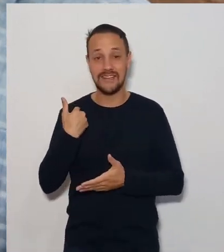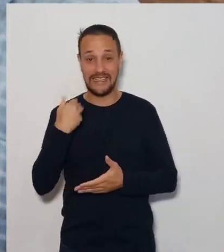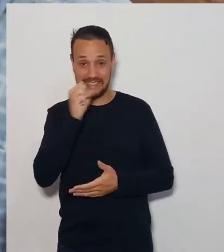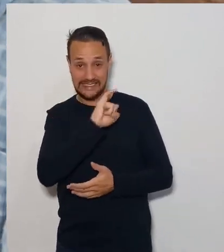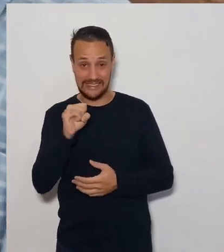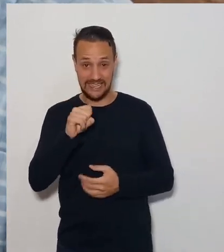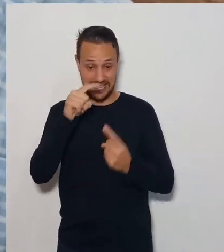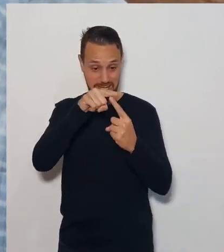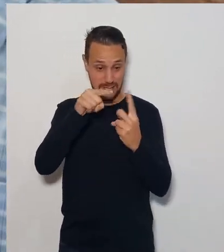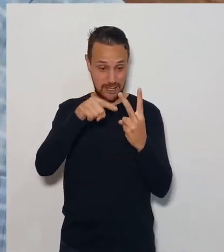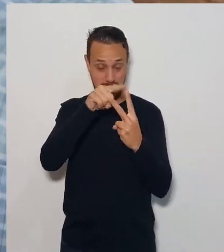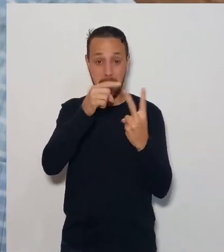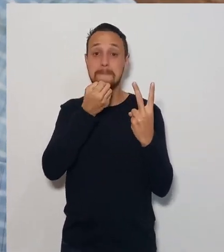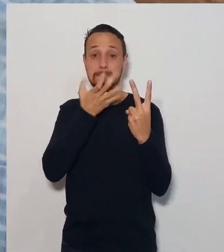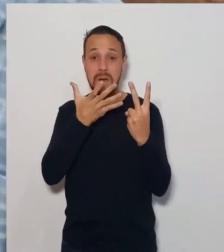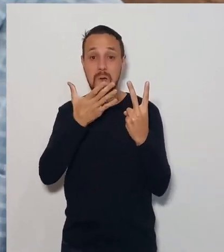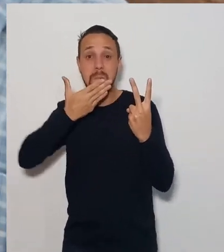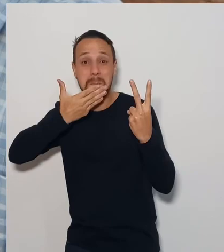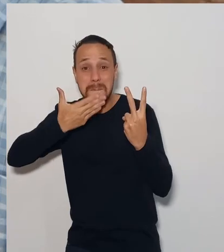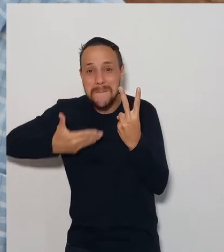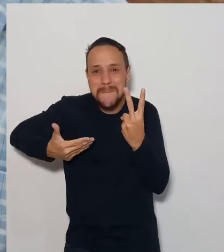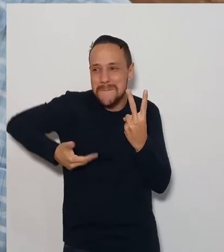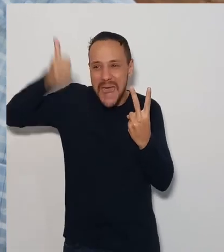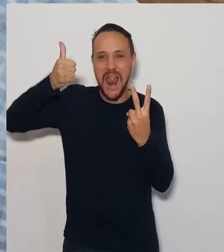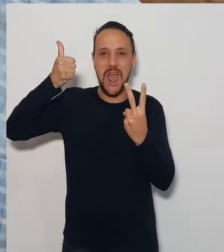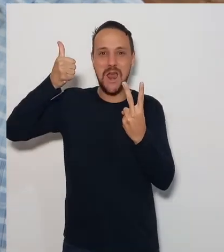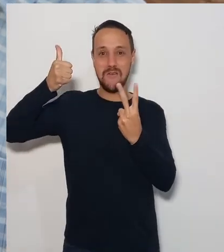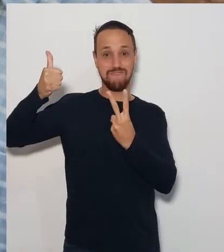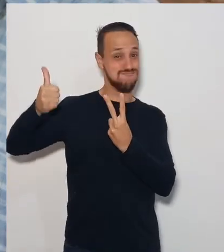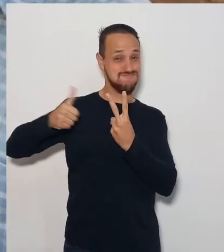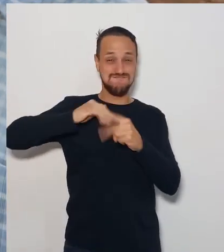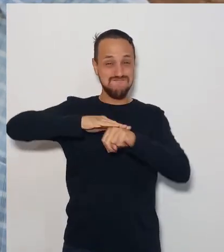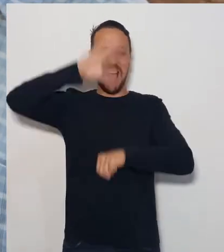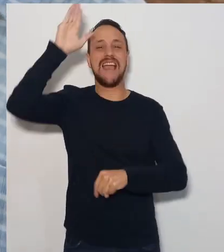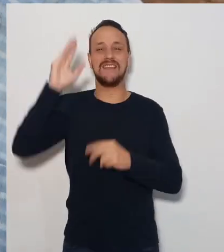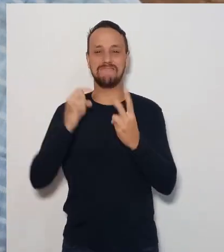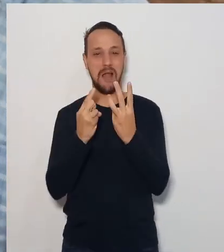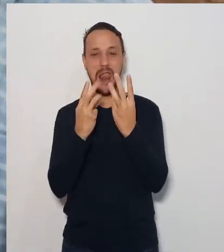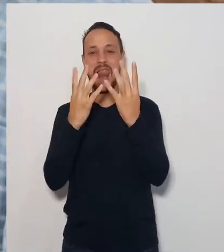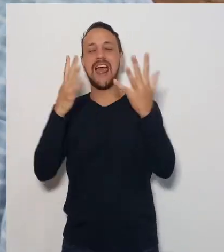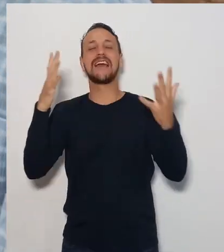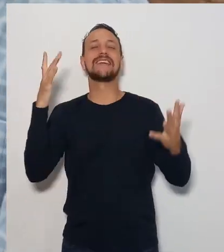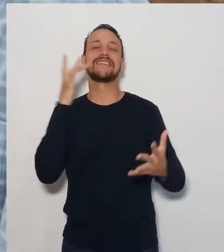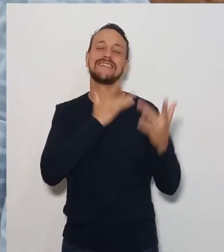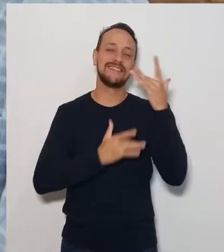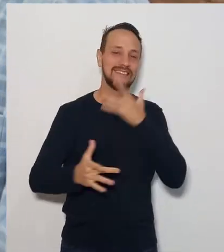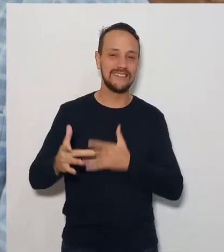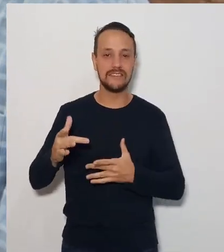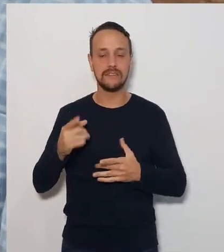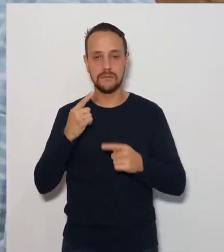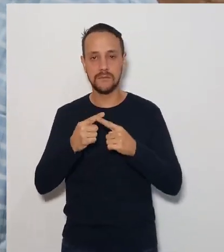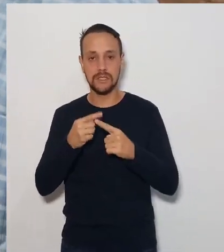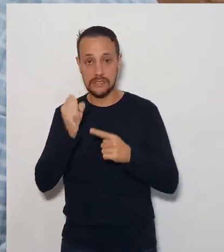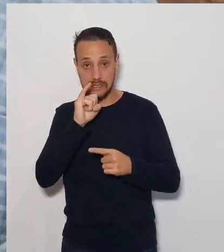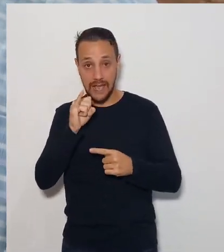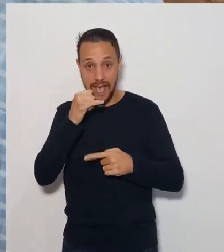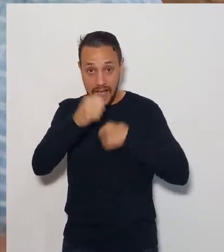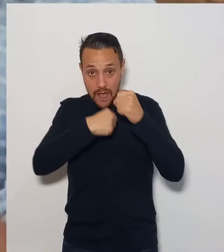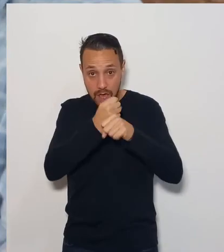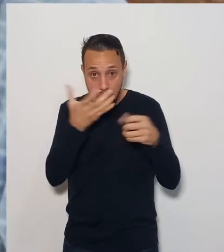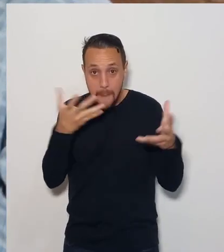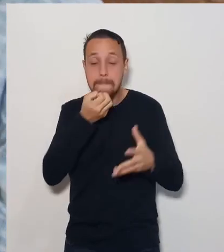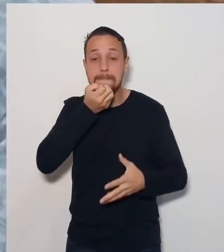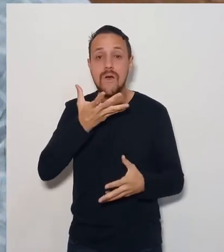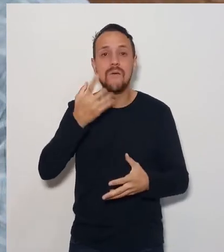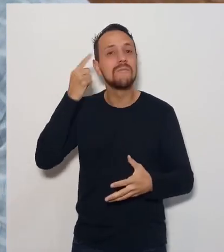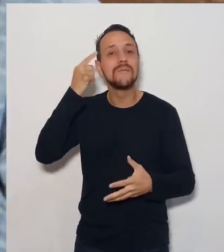Que quando junta dois bons, fica melhor ainda. Ah, mas fica melhor demais da conta, homem. Mas que como é... Olha, esse filme é bom esse ano. Imagina ano que vem,